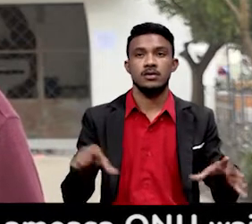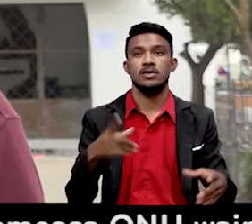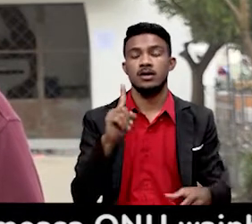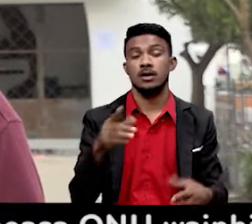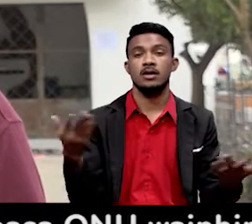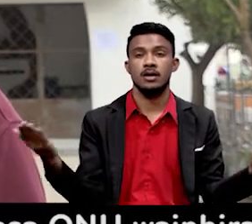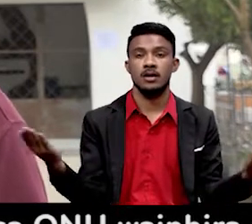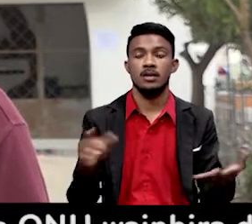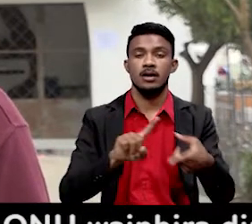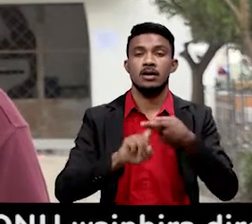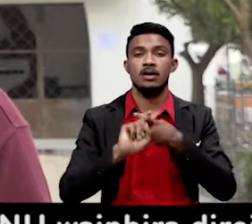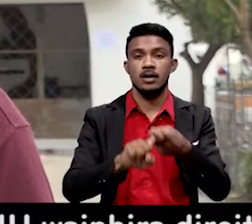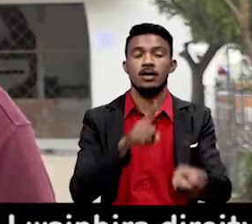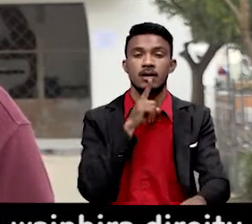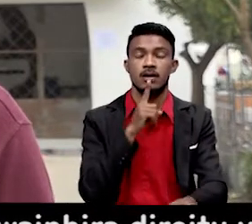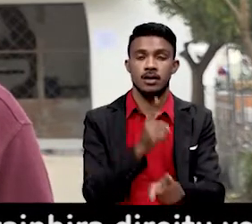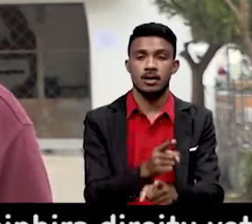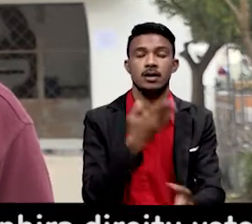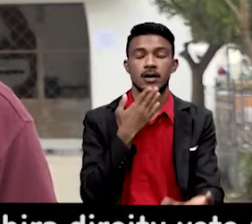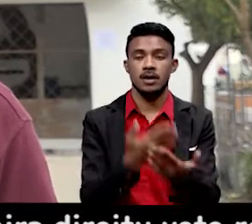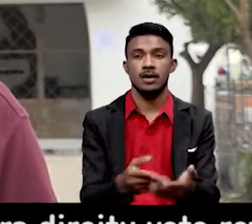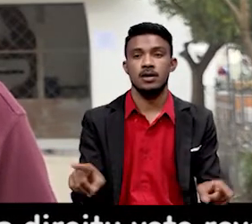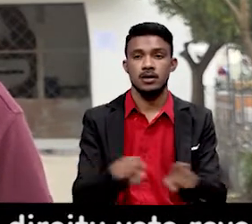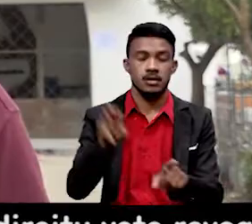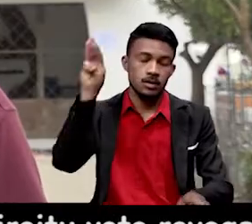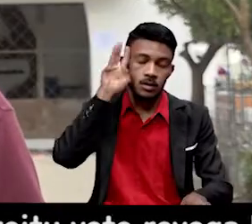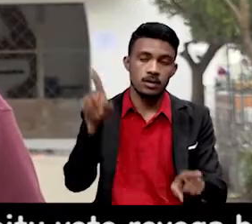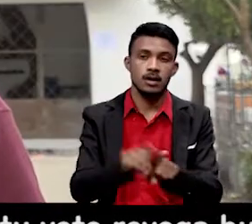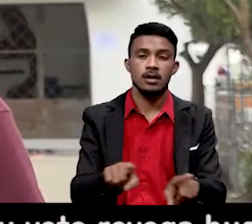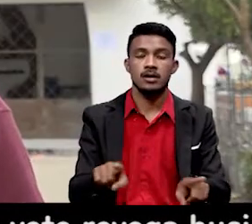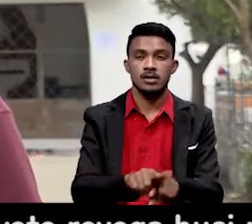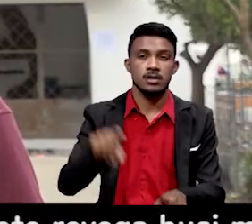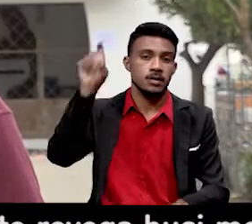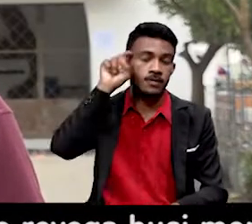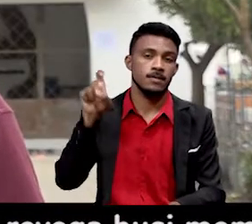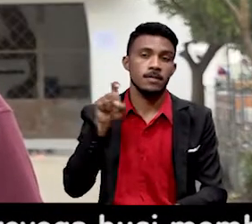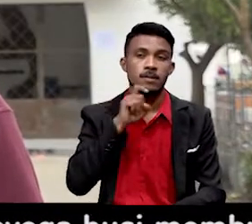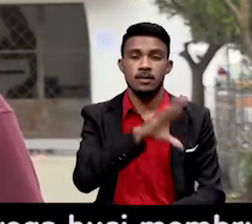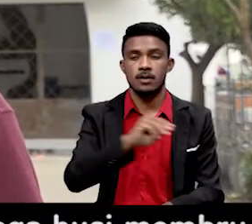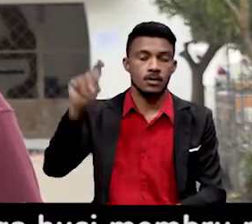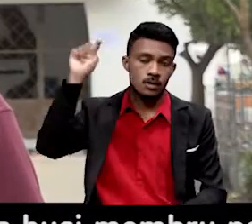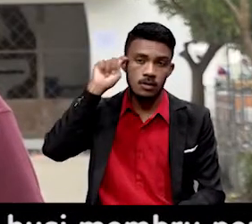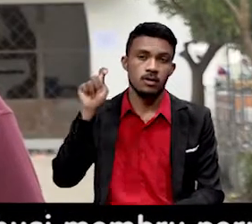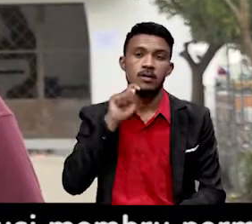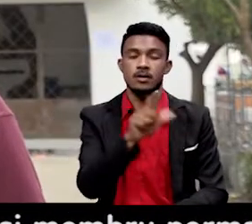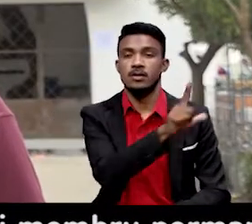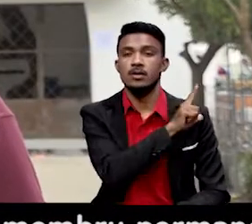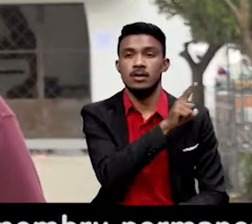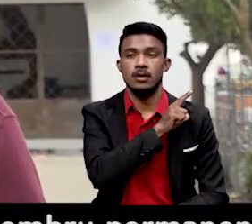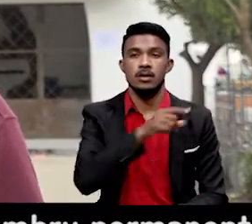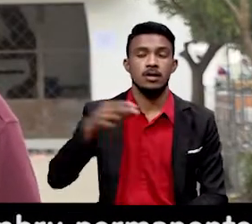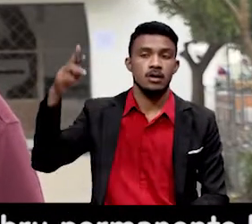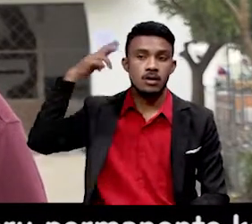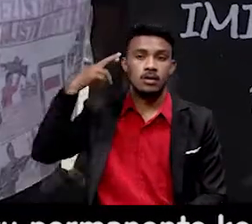tem ligação de Eclos, e tem uma botira, uma xanana, uma taur, uma lere, uma circelo, uma ramosorda,